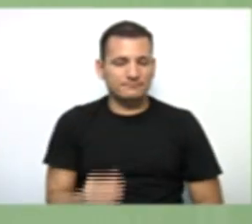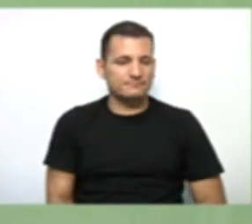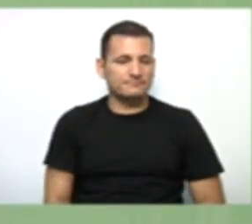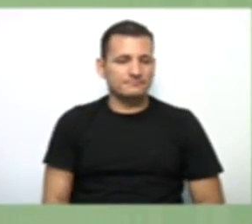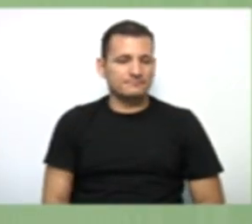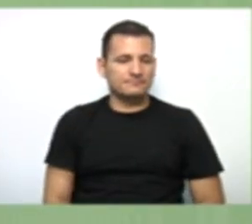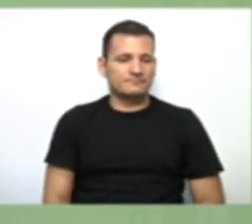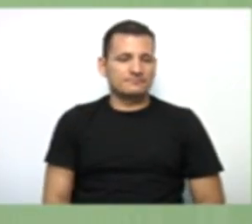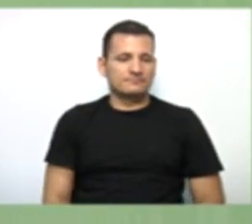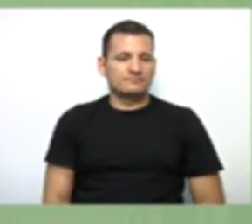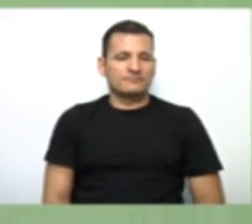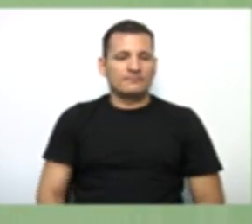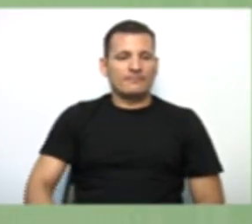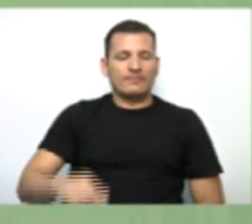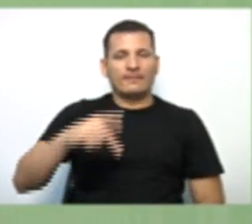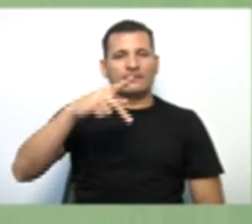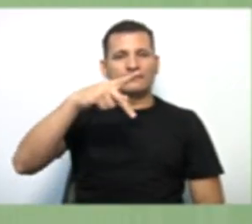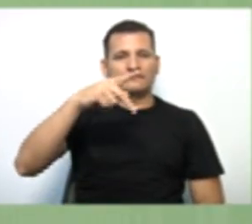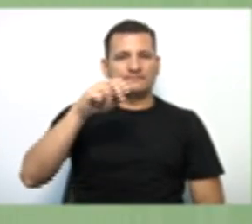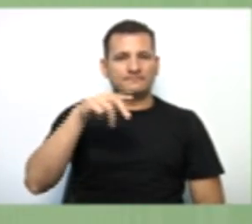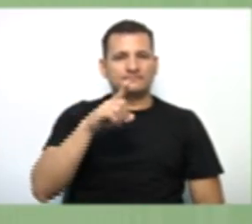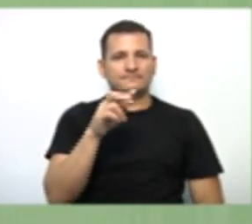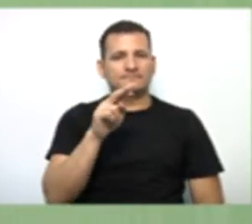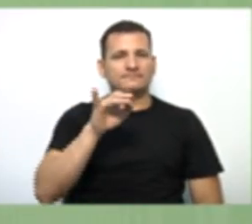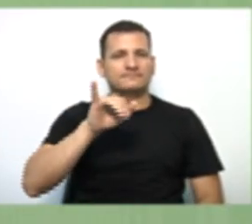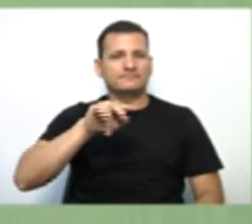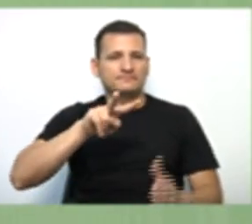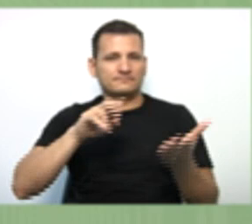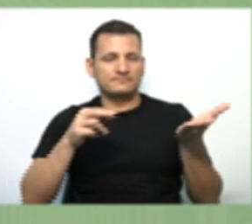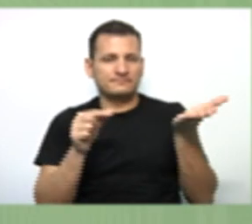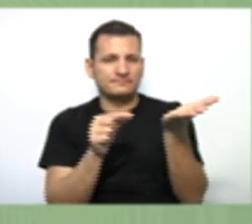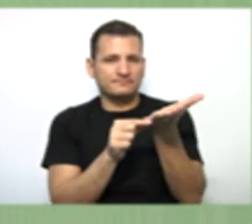Pendrive é o caso que eu falei, né?